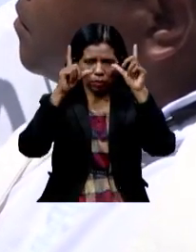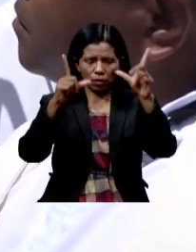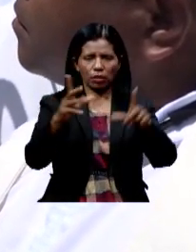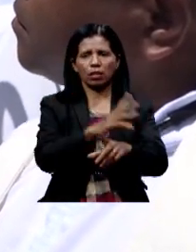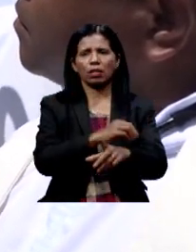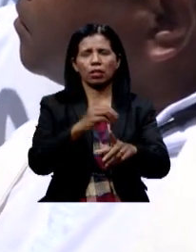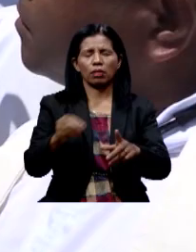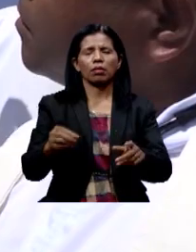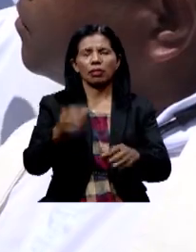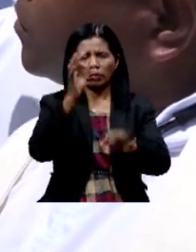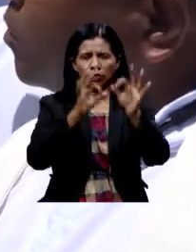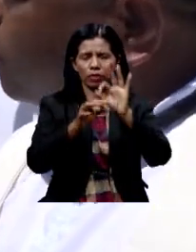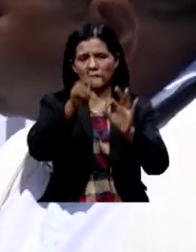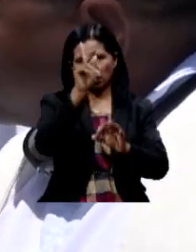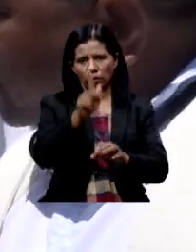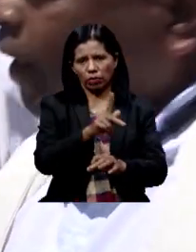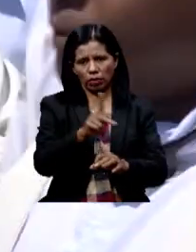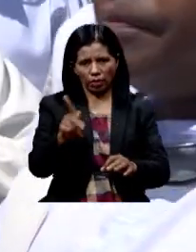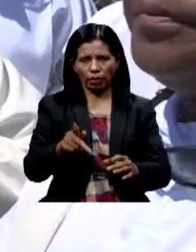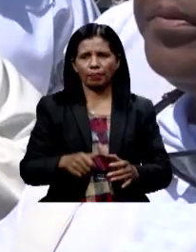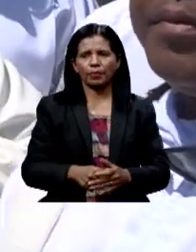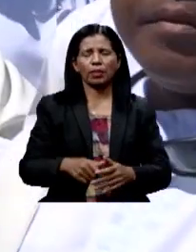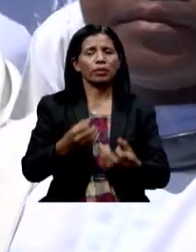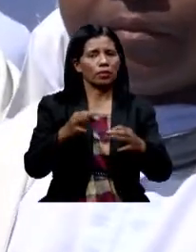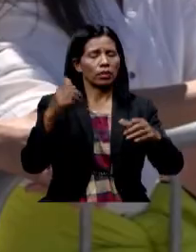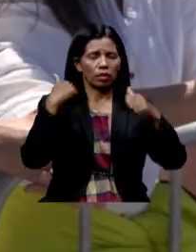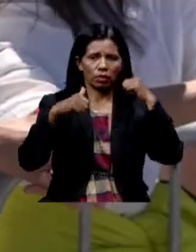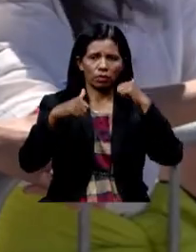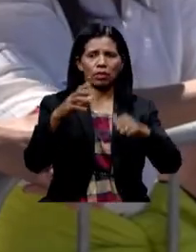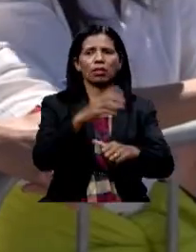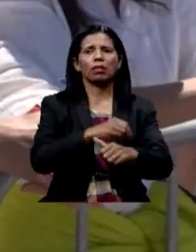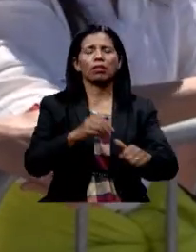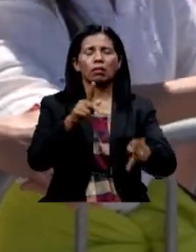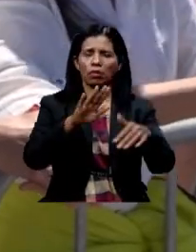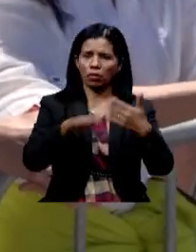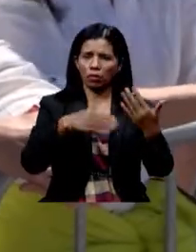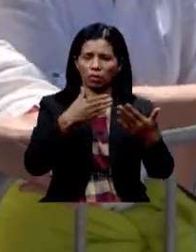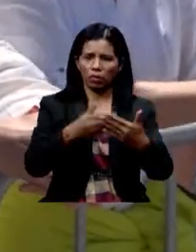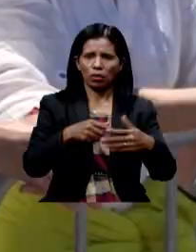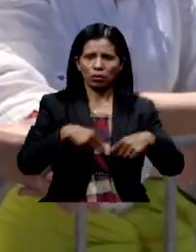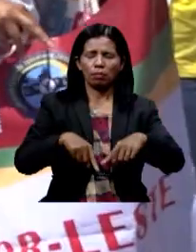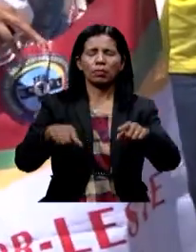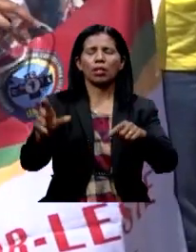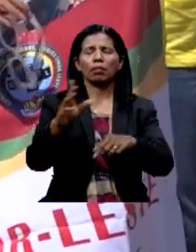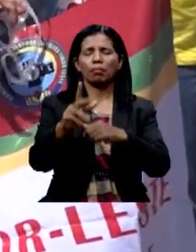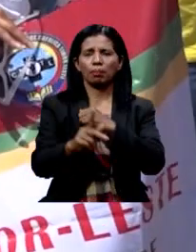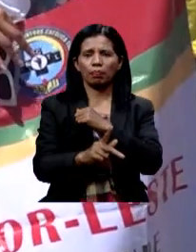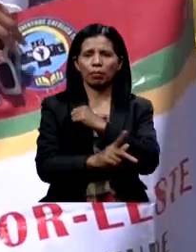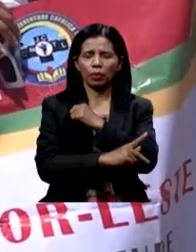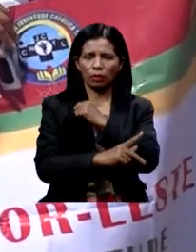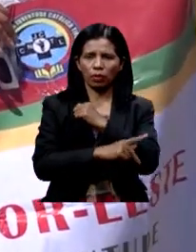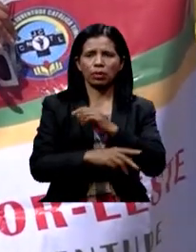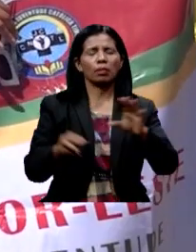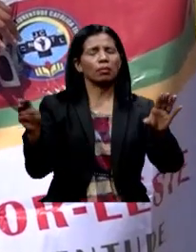da fé católica. Deus vos ajude. Remata a atividade de dias nas dioceses, peregrino Hutu-Hutu se desloca para Lisboa, onde participa a